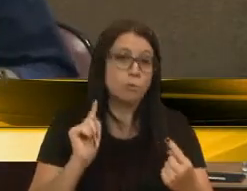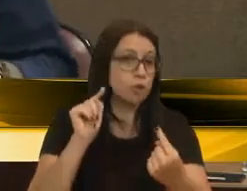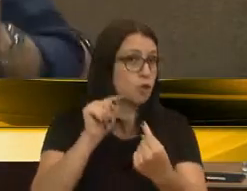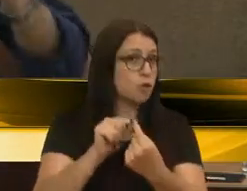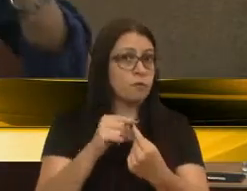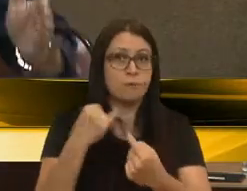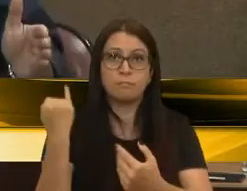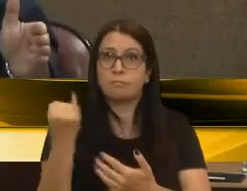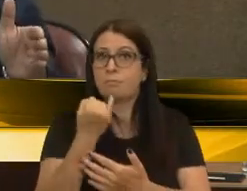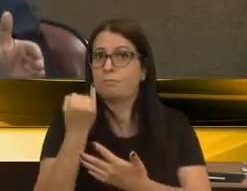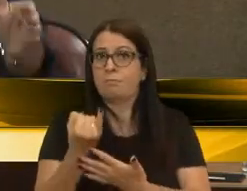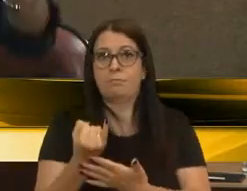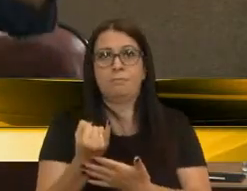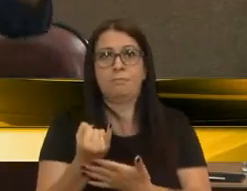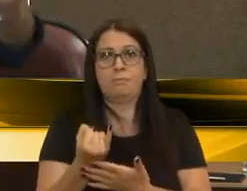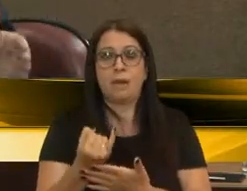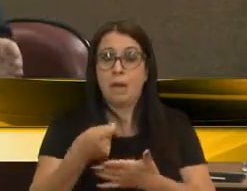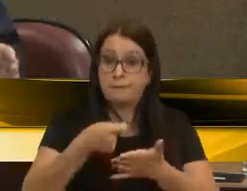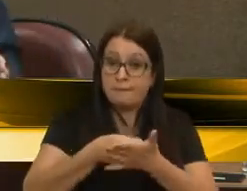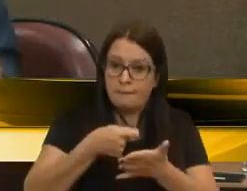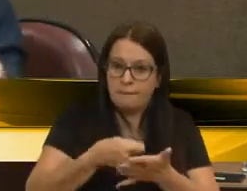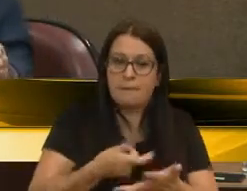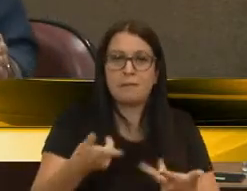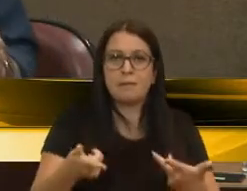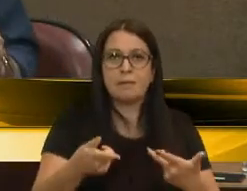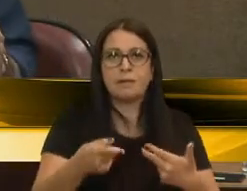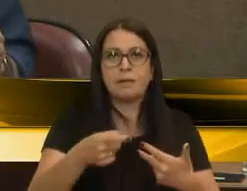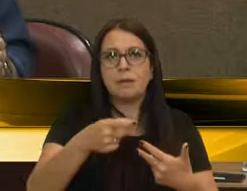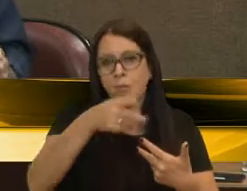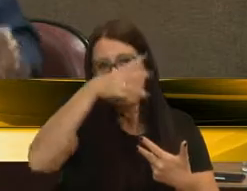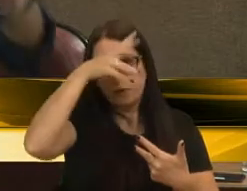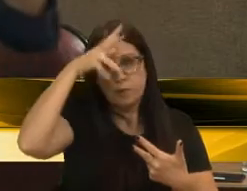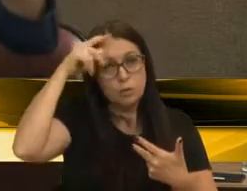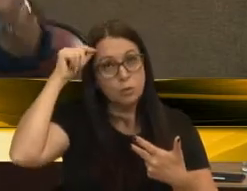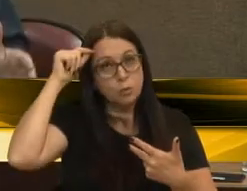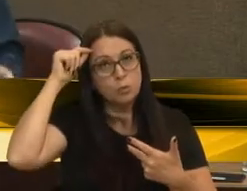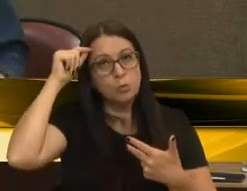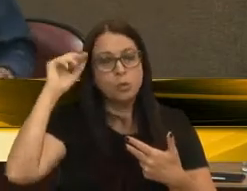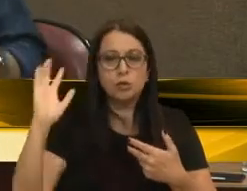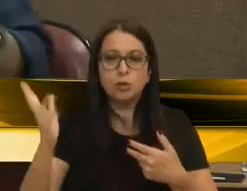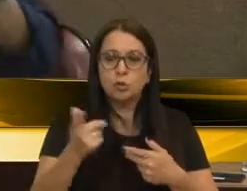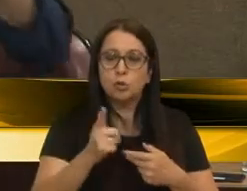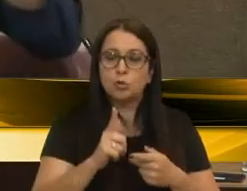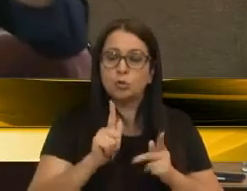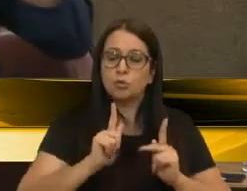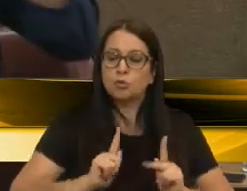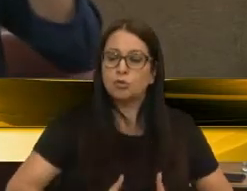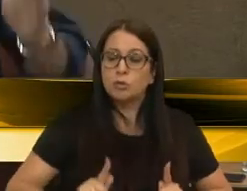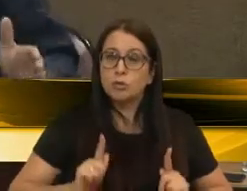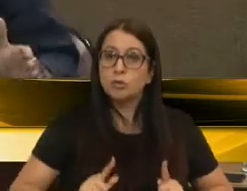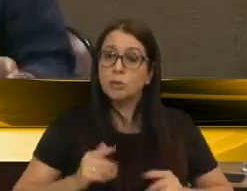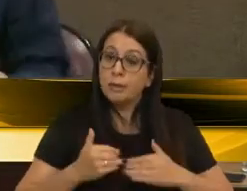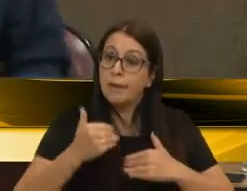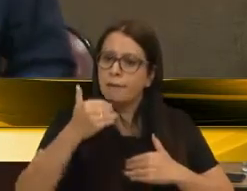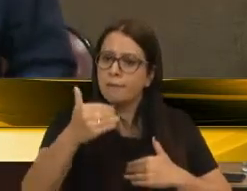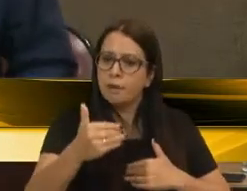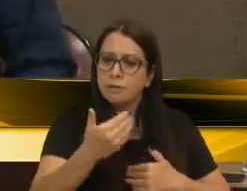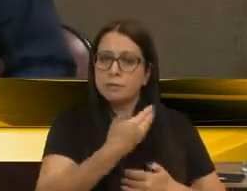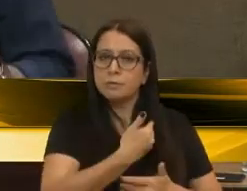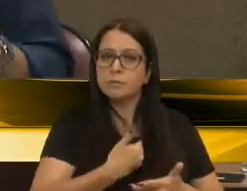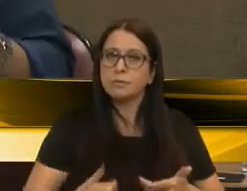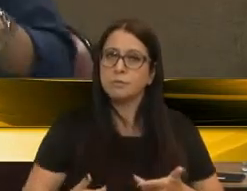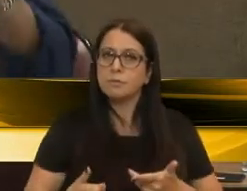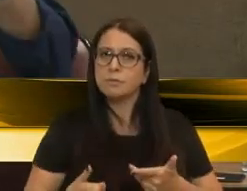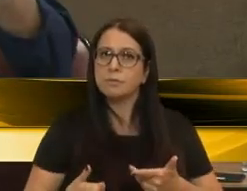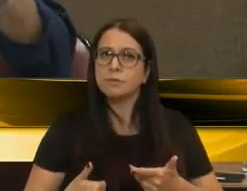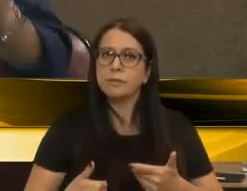grande. E é dever, é obrigação do Poder Público Municipal, dos seus gestores, quem está à frente do governo, né,